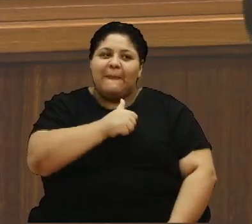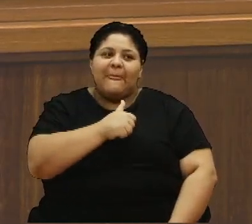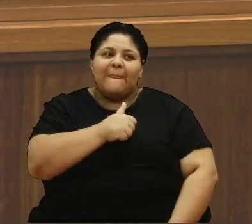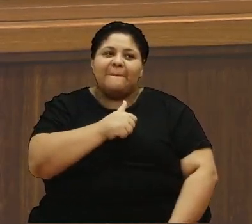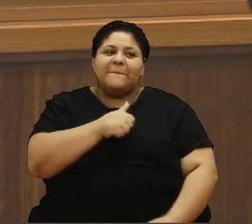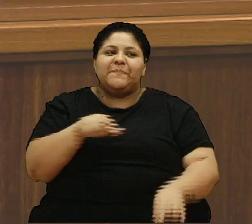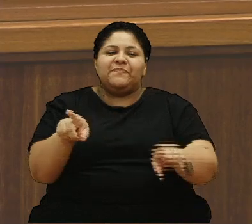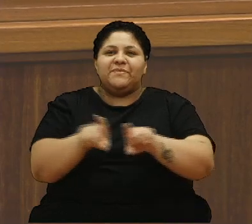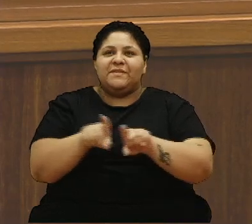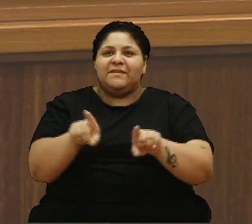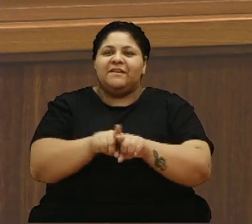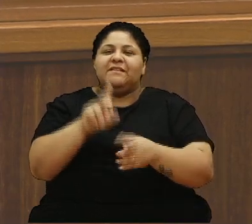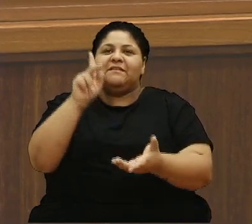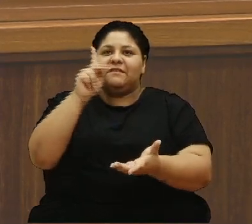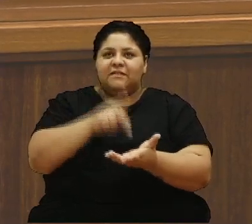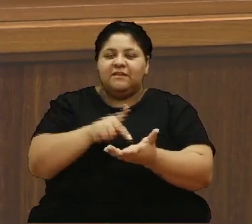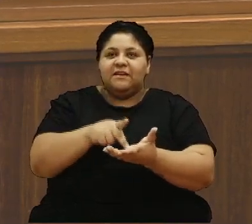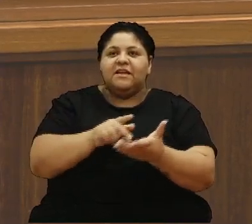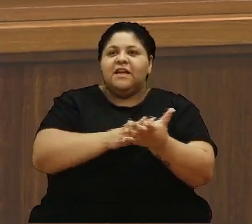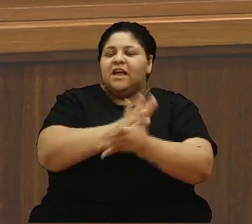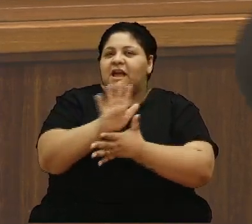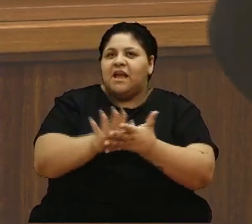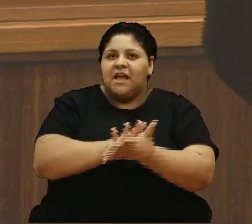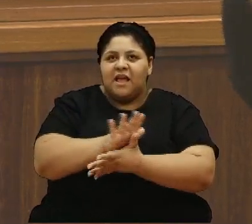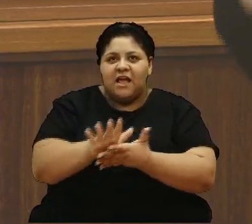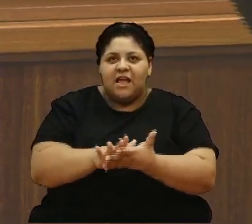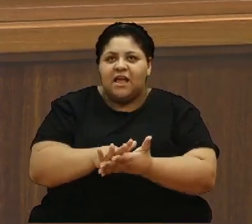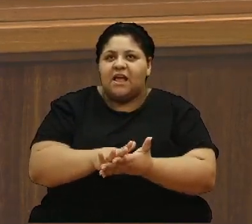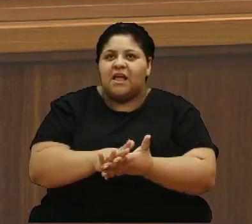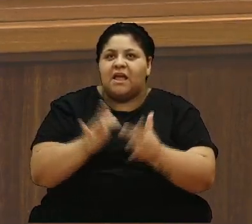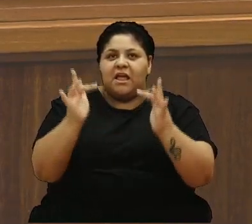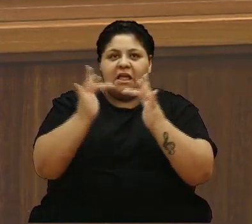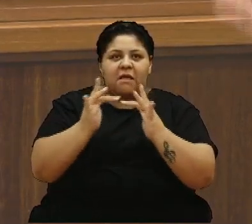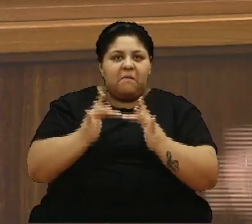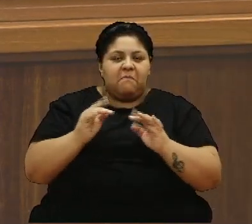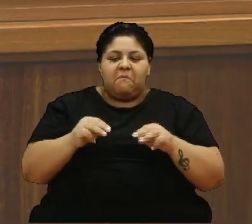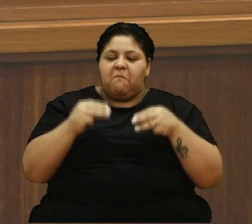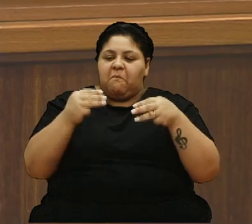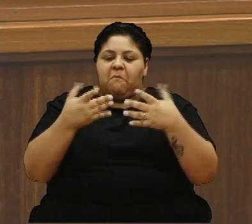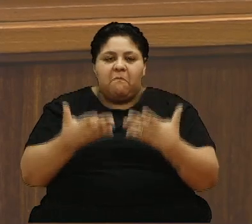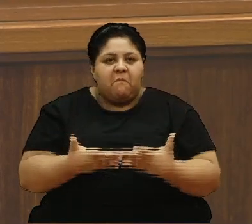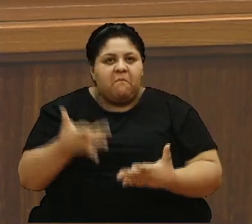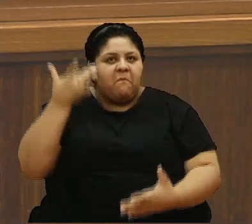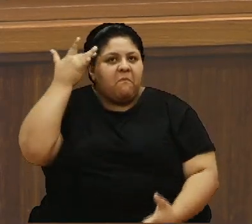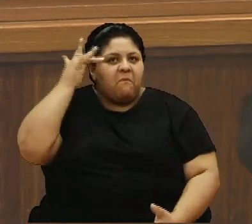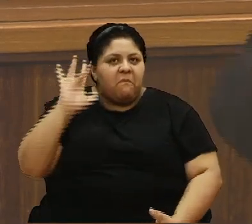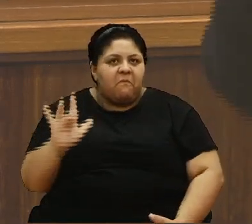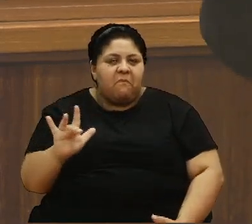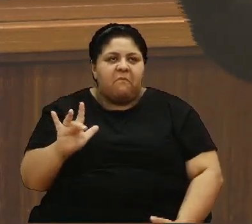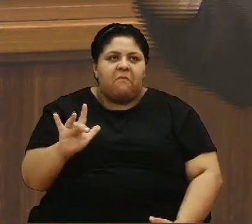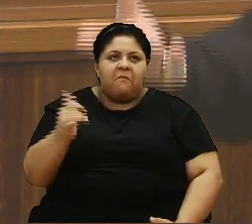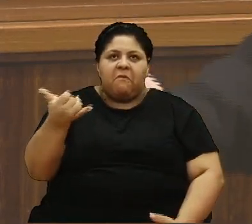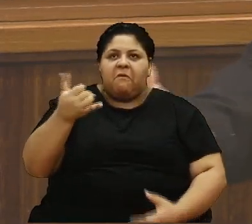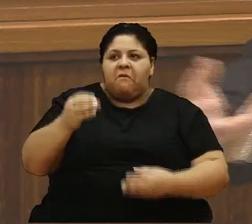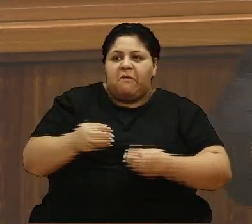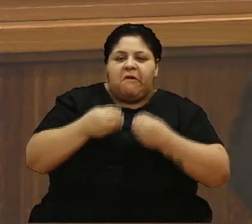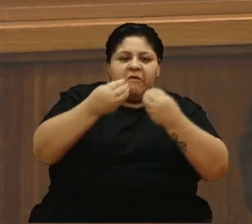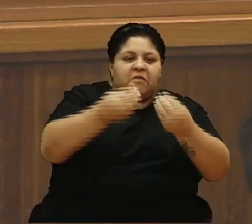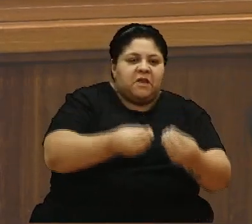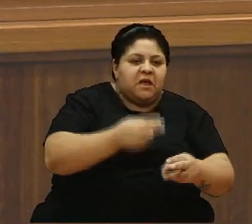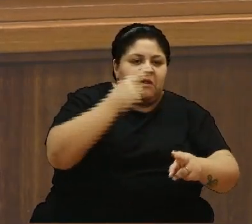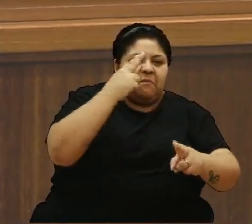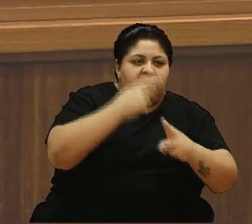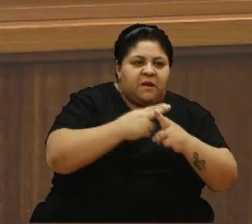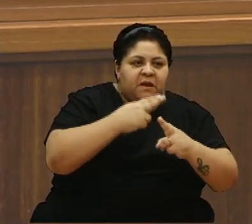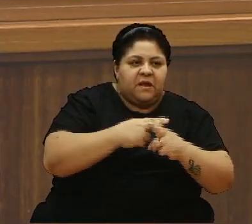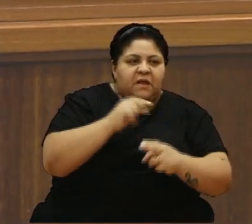O fato é que ninguém entra em contato com o Ministério. Eu não sei, uns dizem que entregaram para a Caixa,